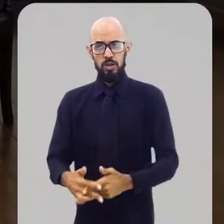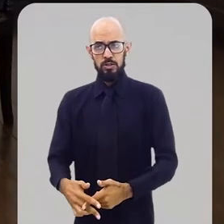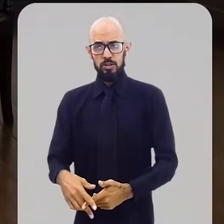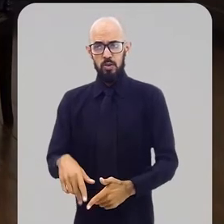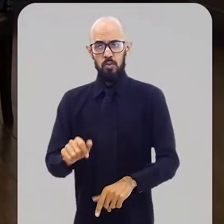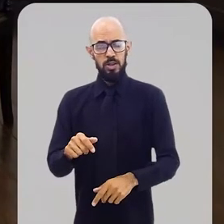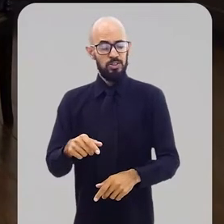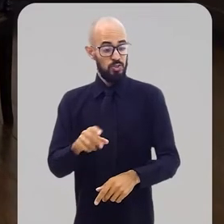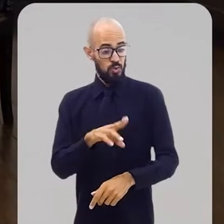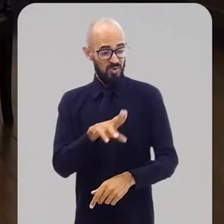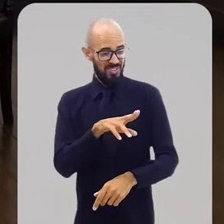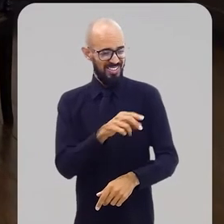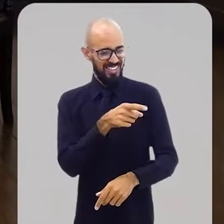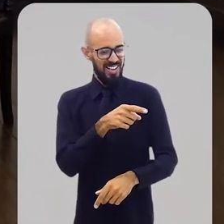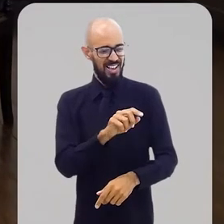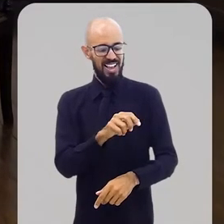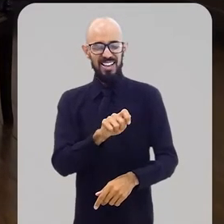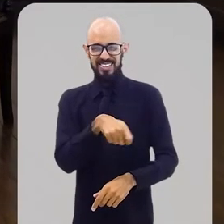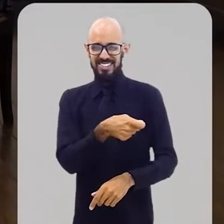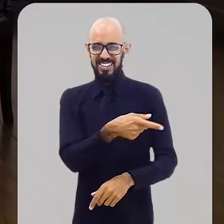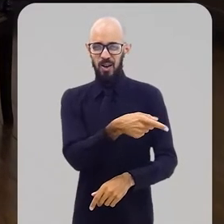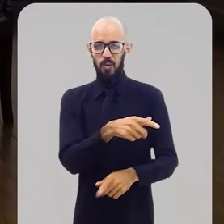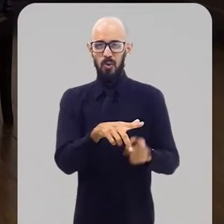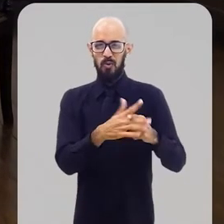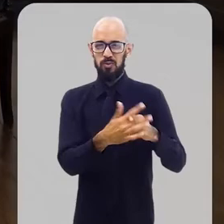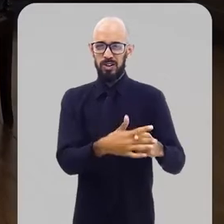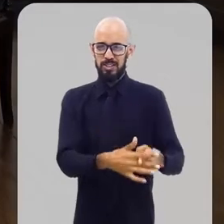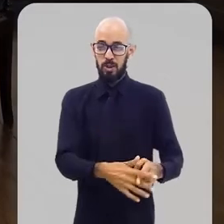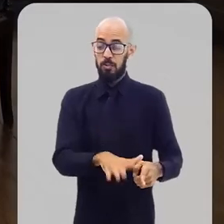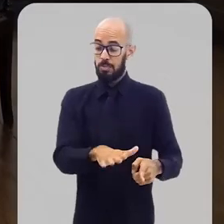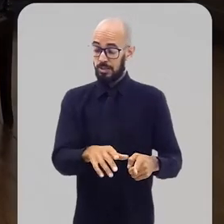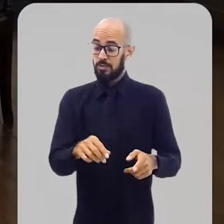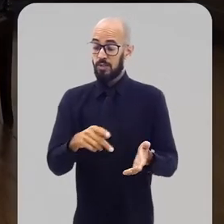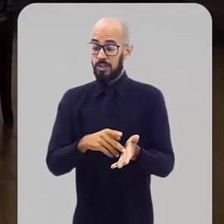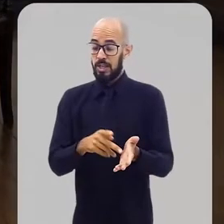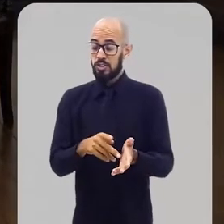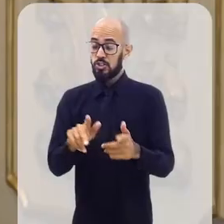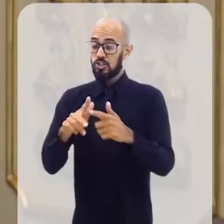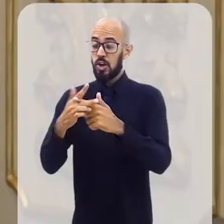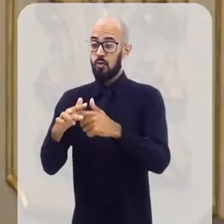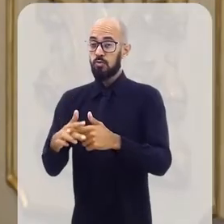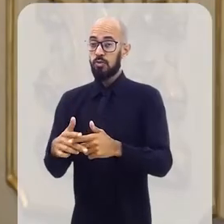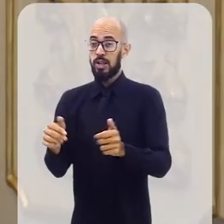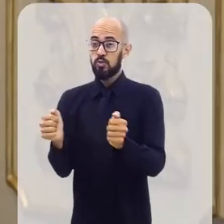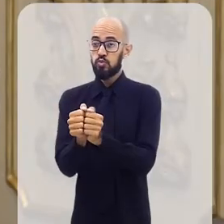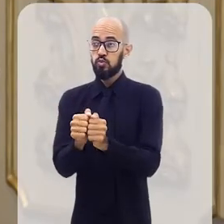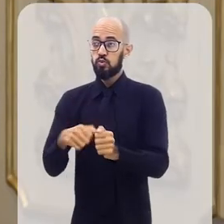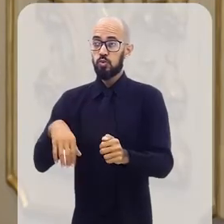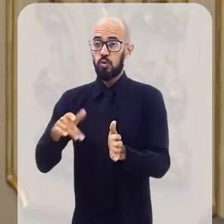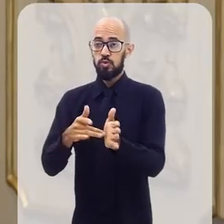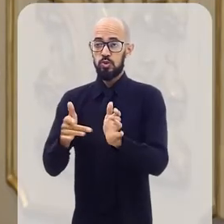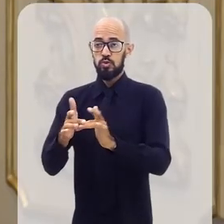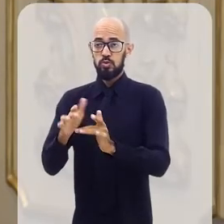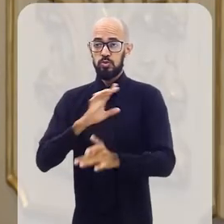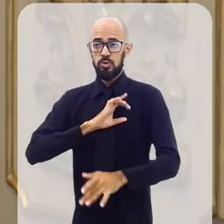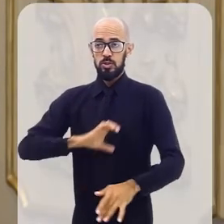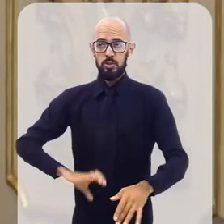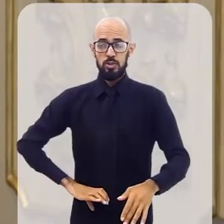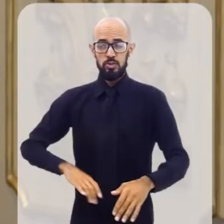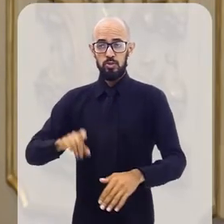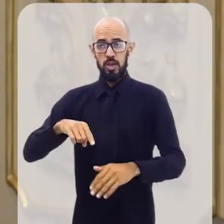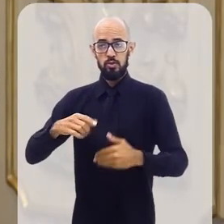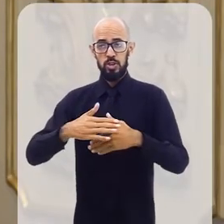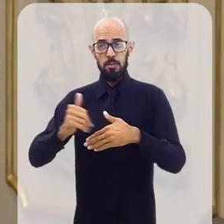uma palavra que usamos no computador né mas somos configurados a Jesus Cristo Então temos o discipulado que é